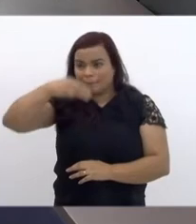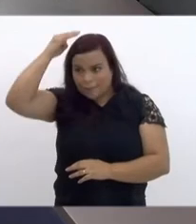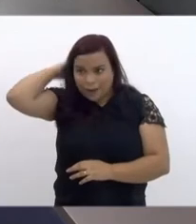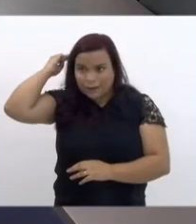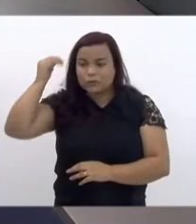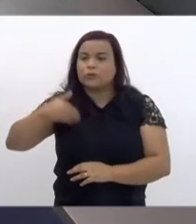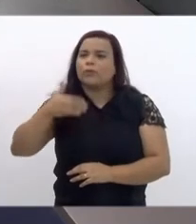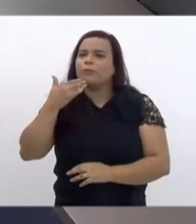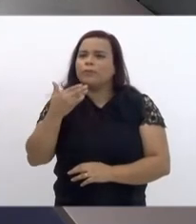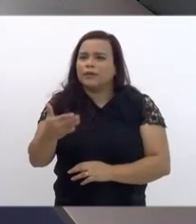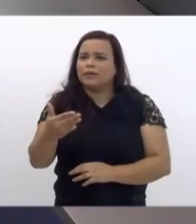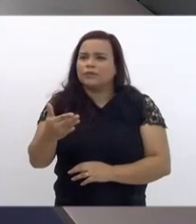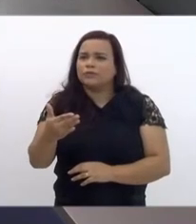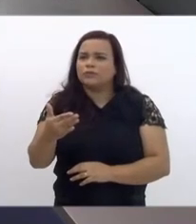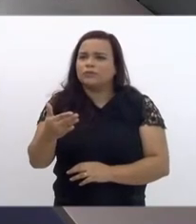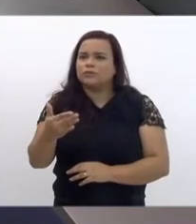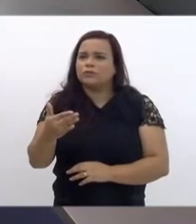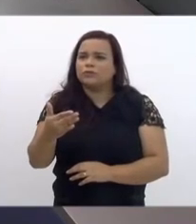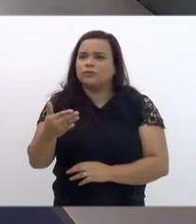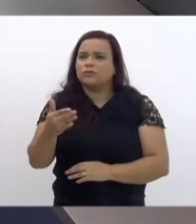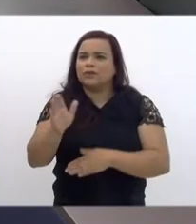Eu peço, coautoria mole.